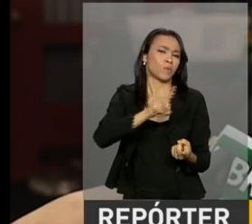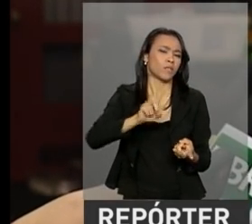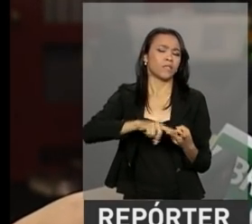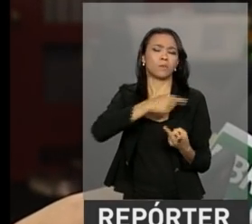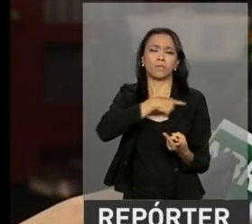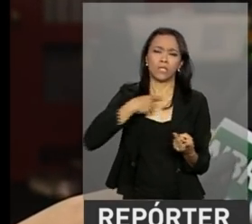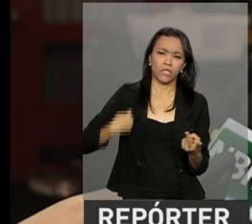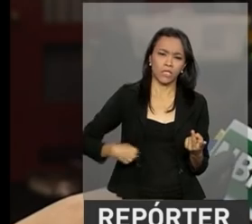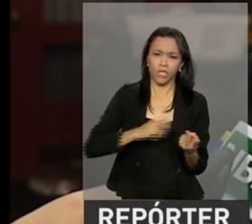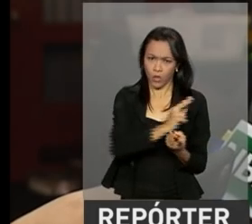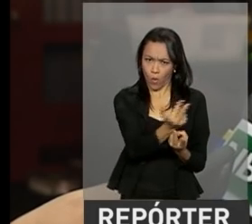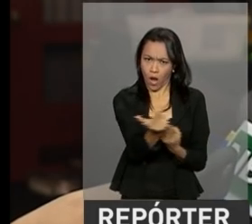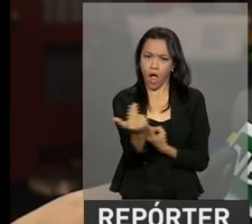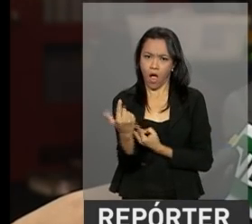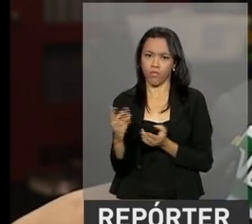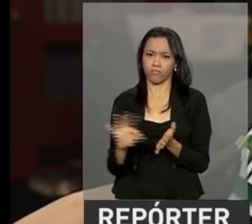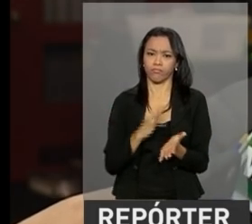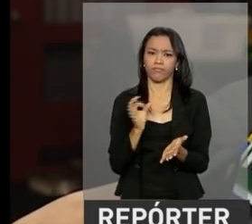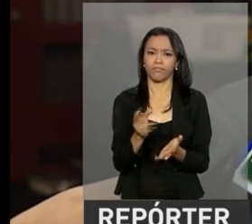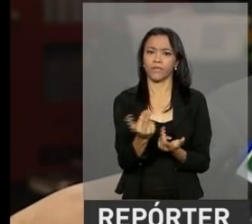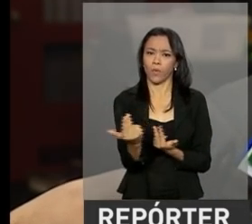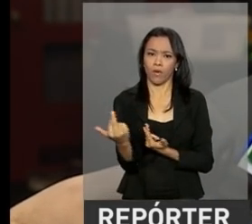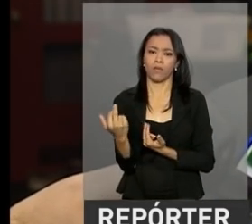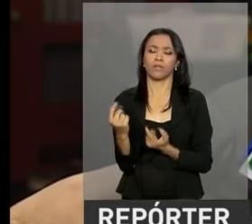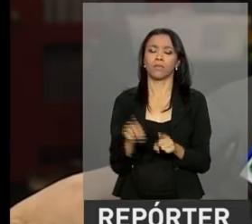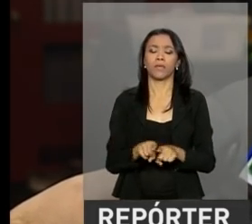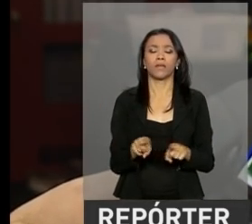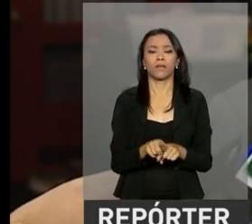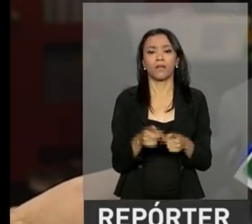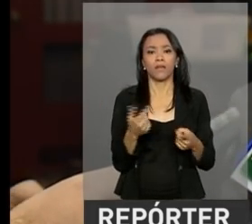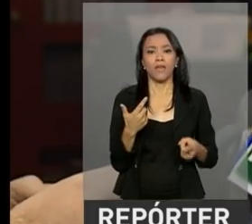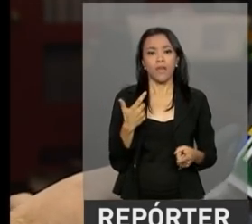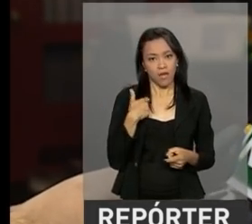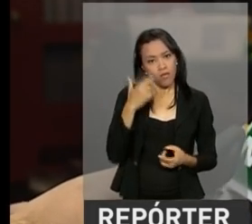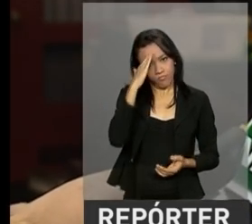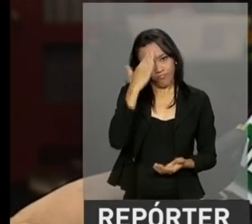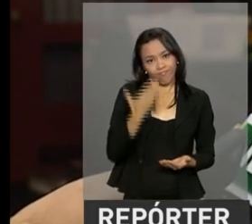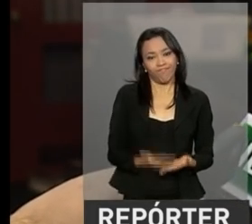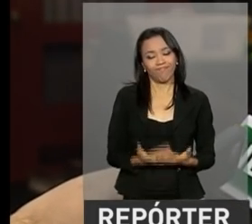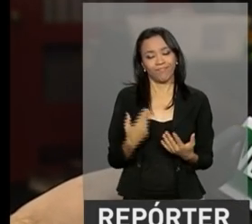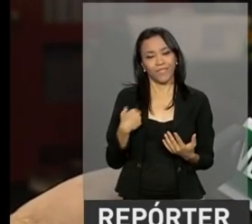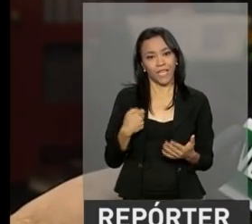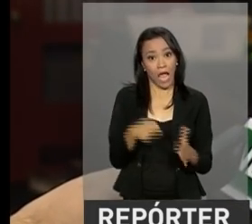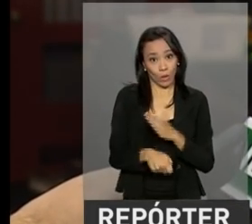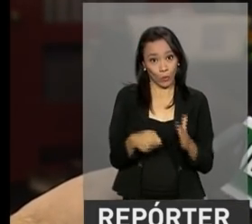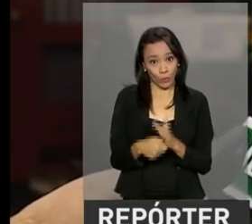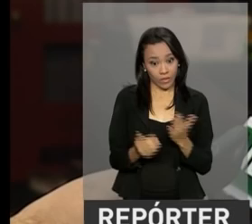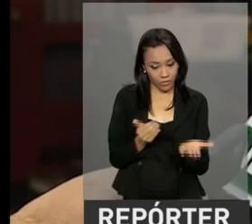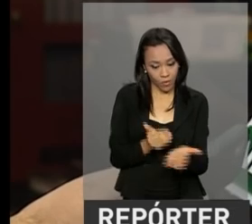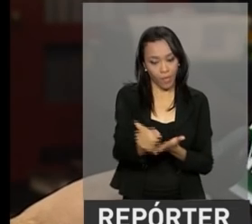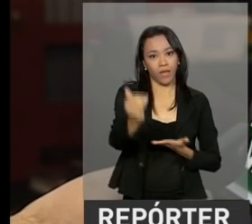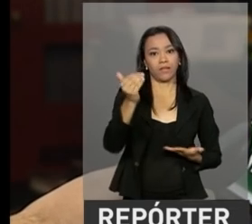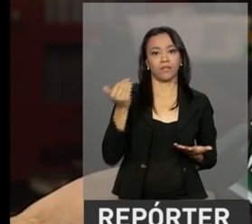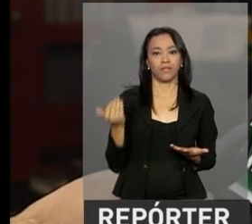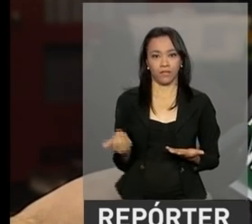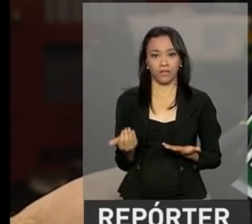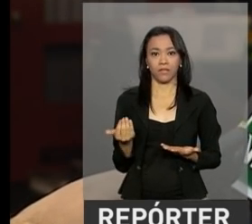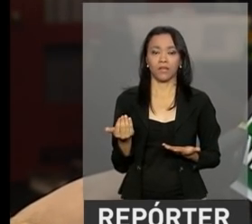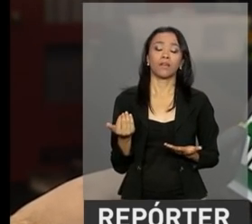farão também. Eu vejo um bom astral nessa área e estou confiante de que a luta comece. Agora,